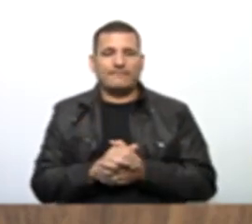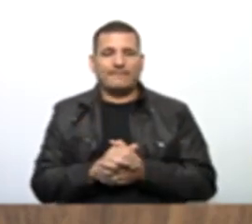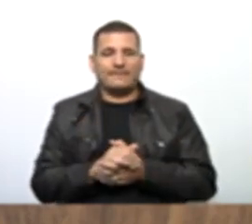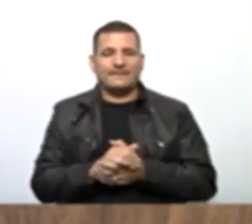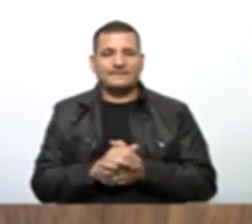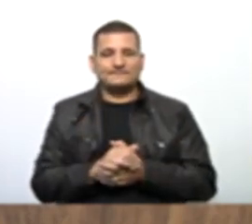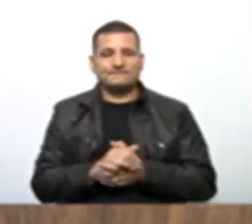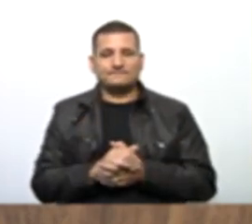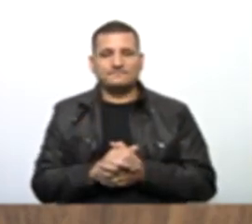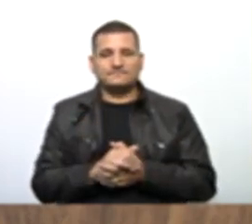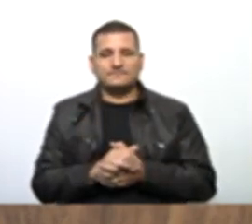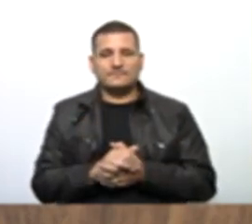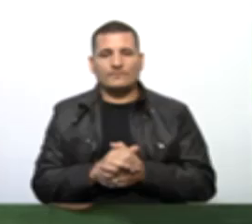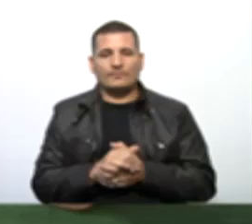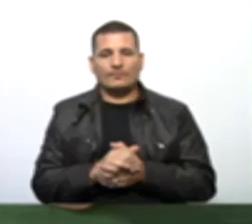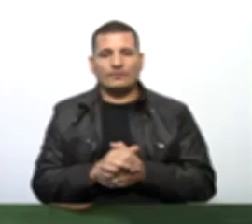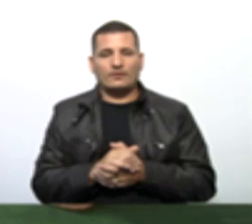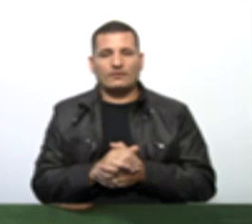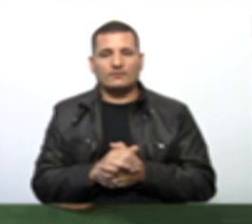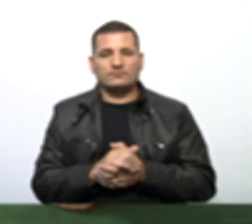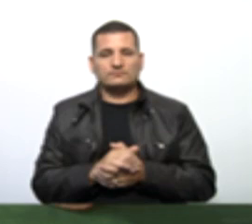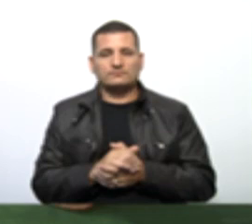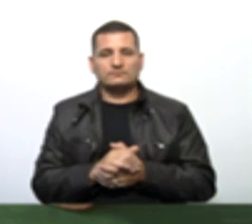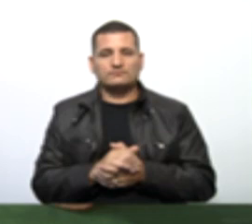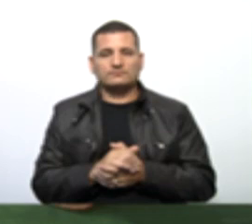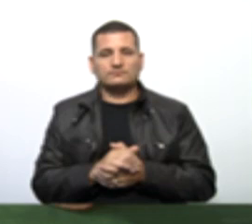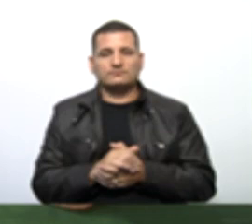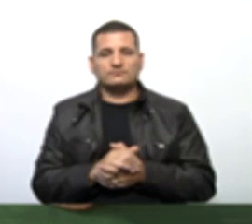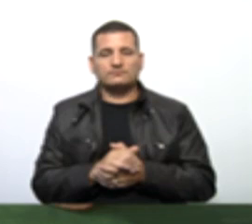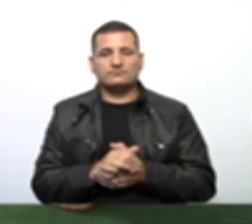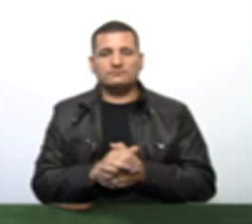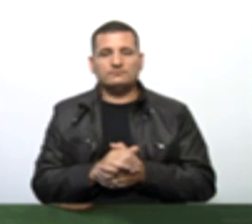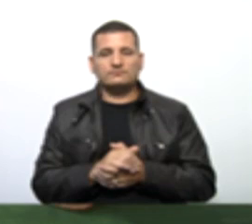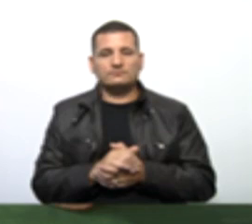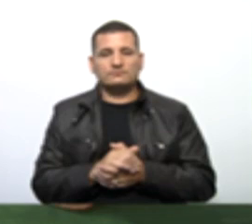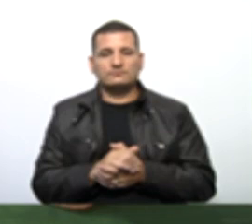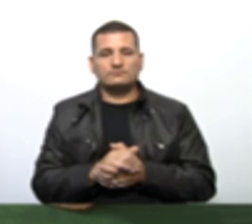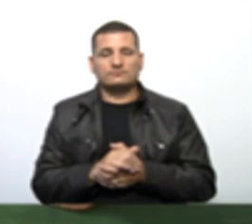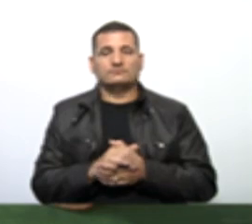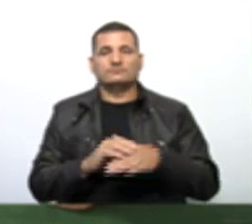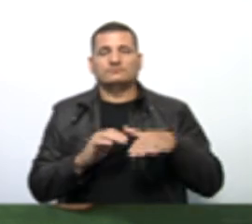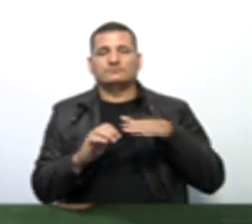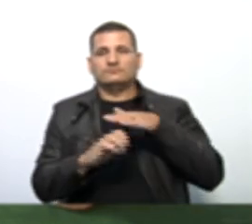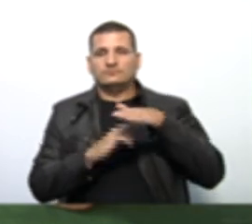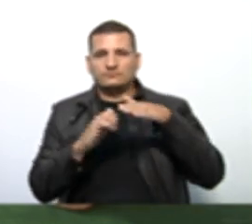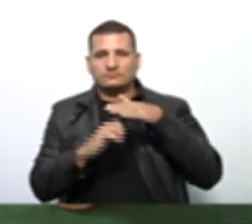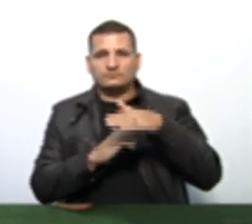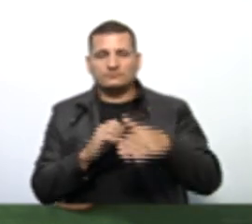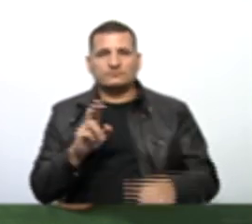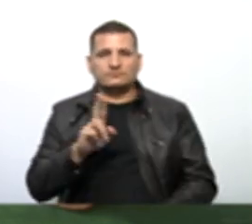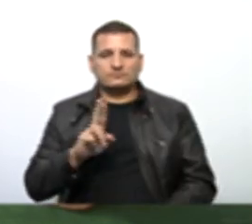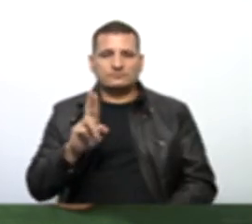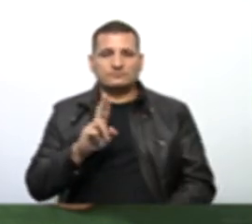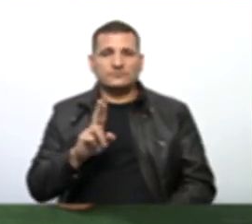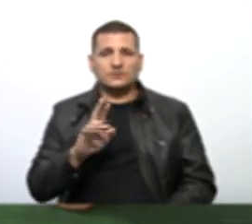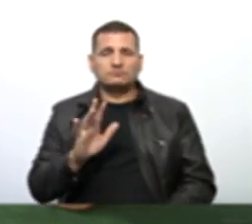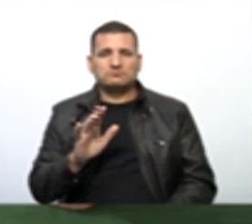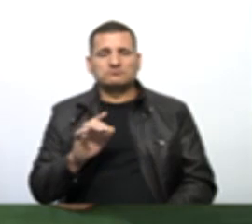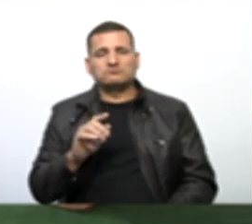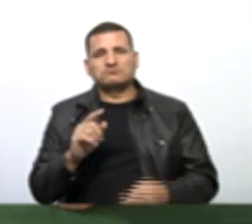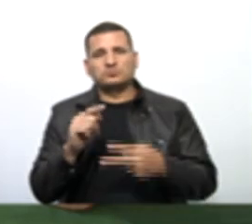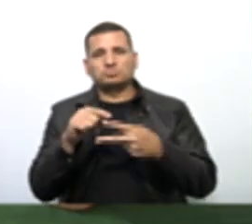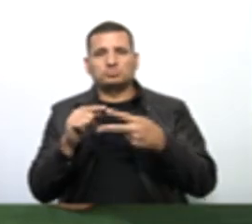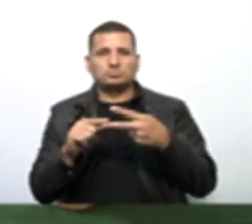dada e que já tem voz da pessoa as dez empresas que utilizam né ela utiliza os dois é